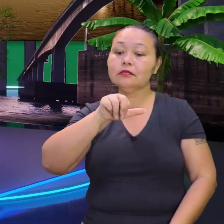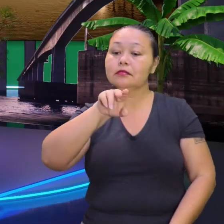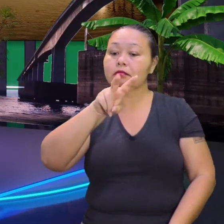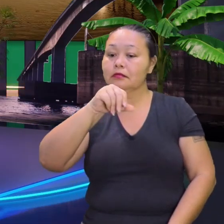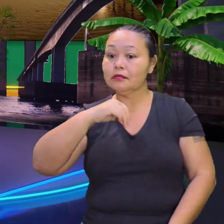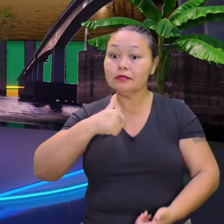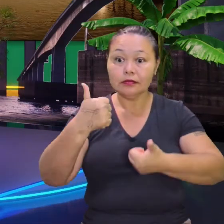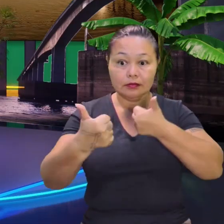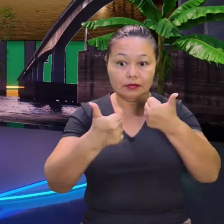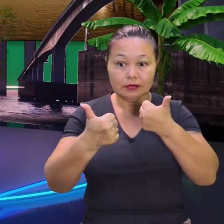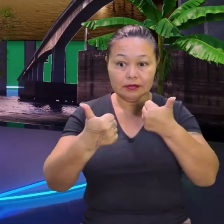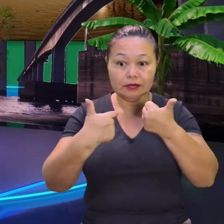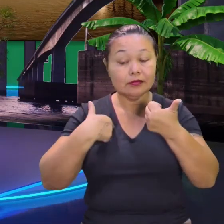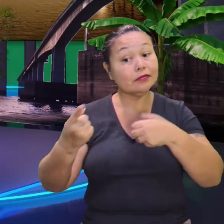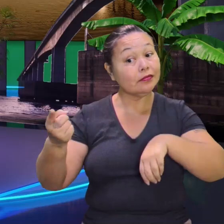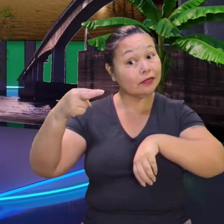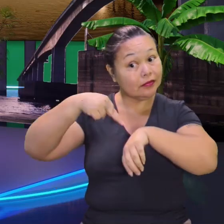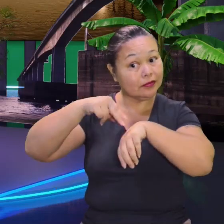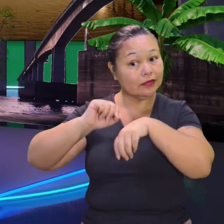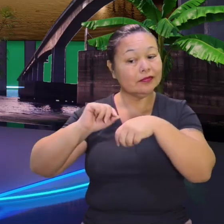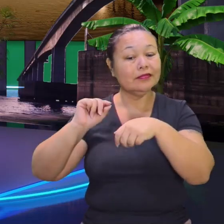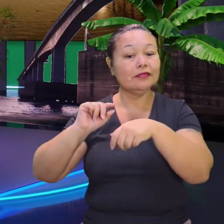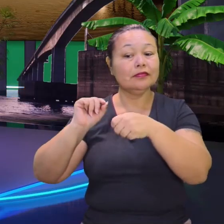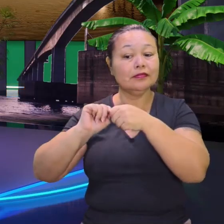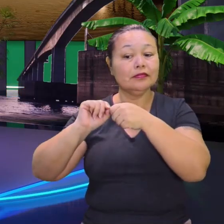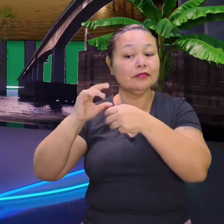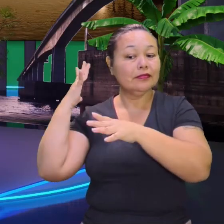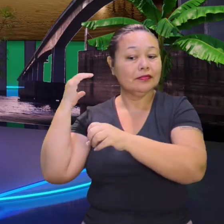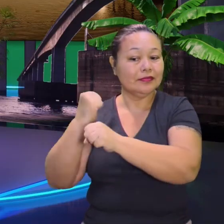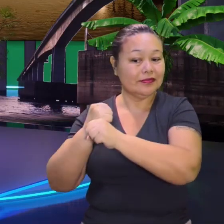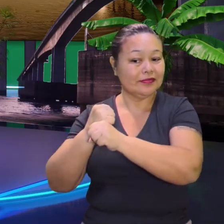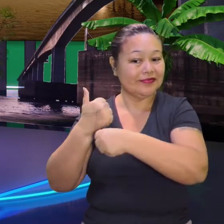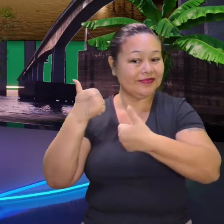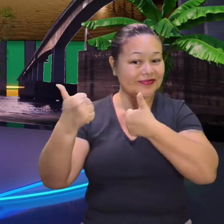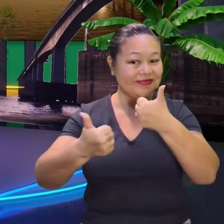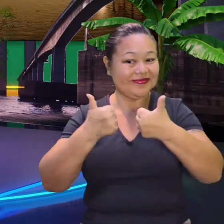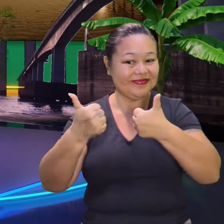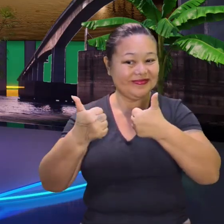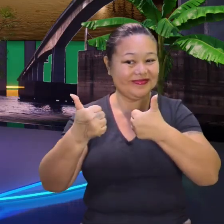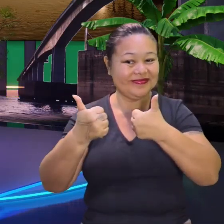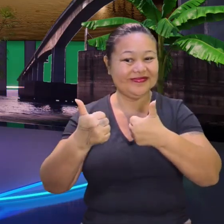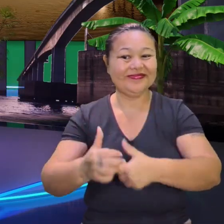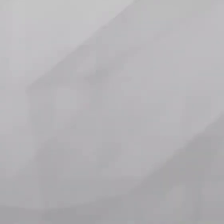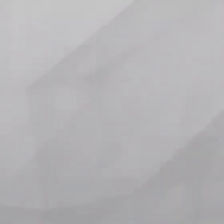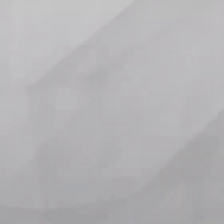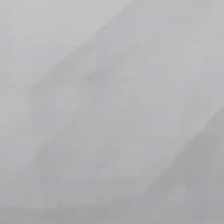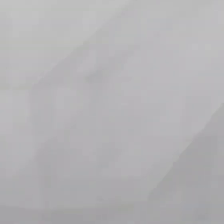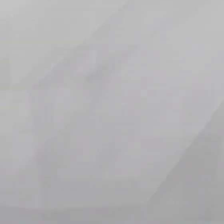serviço. Beleza, galera? A gente volta daqui a pouco para fazer a revisão. Valeu, tchau!